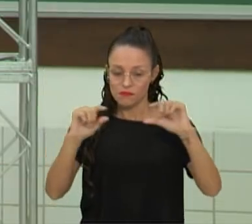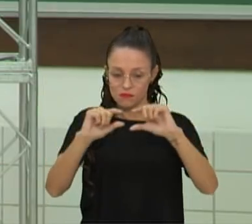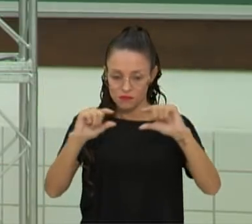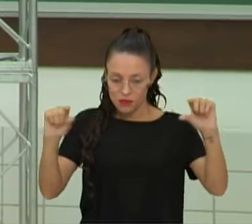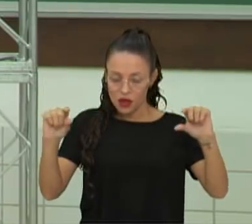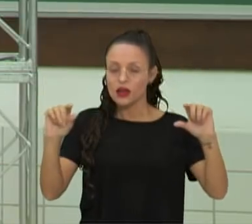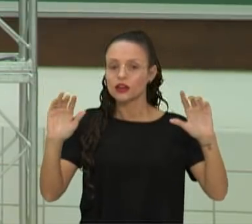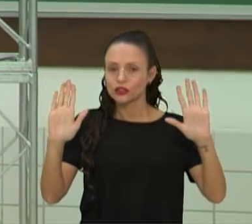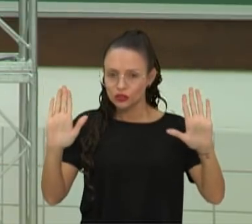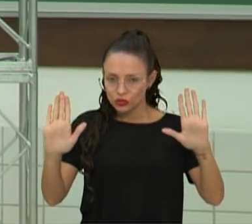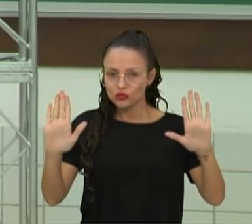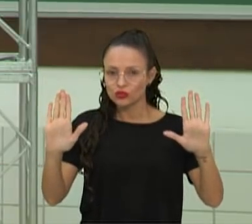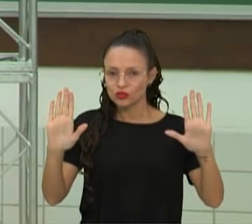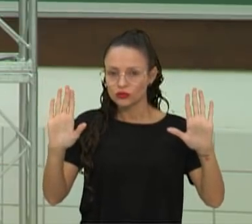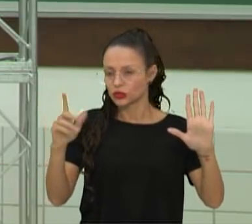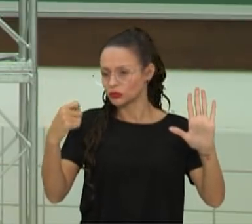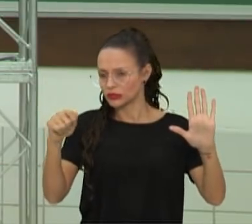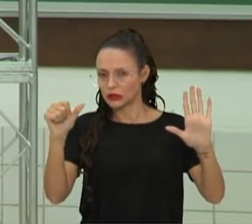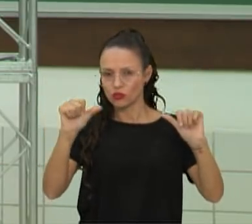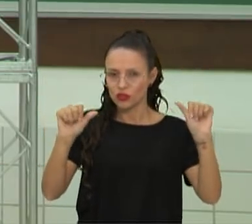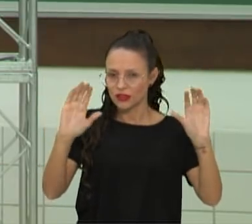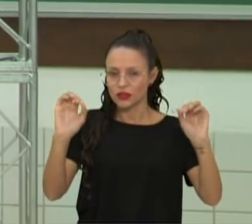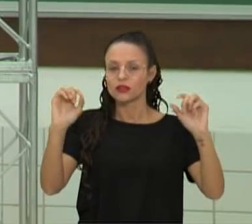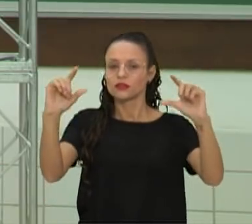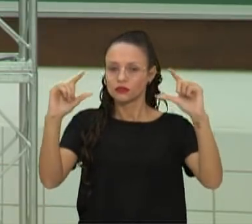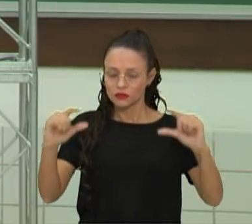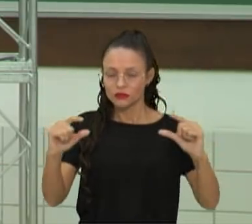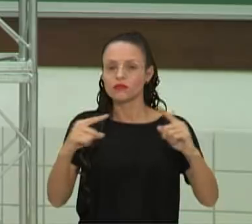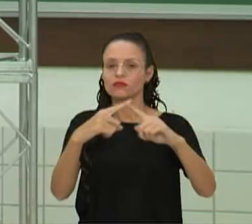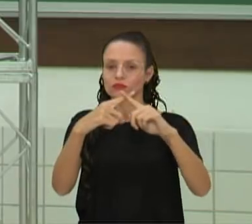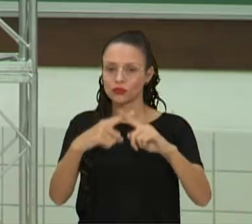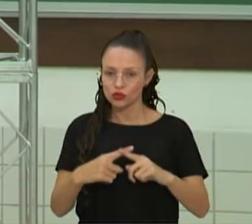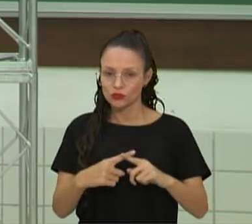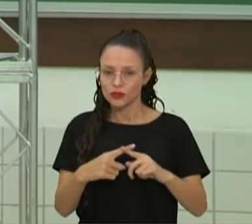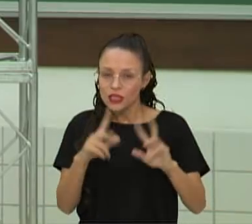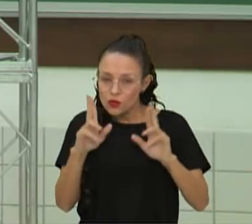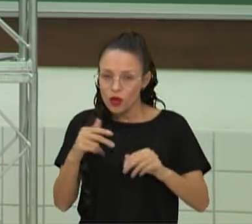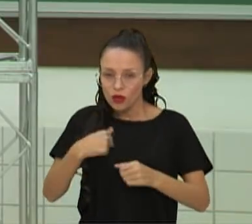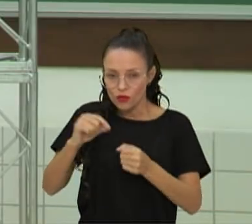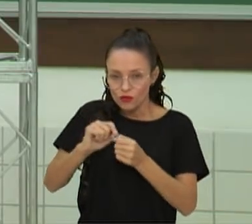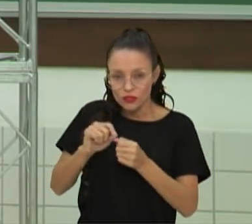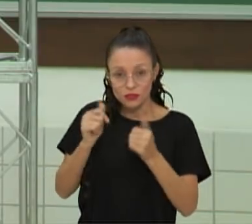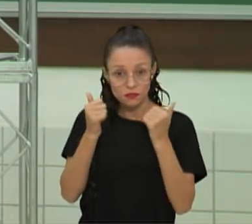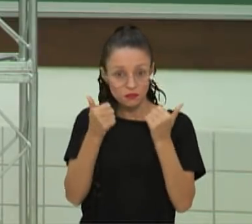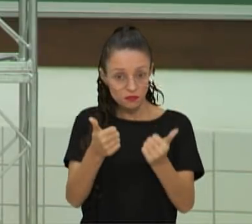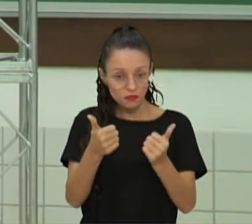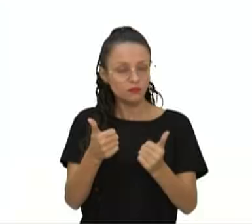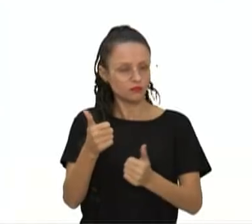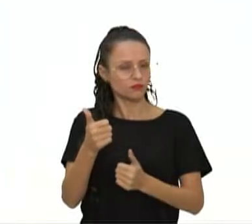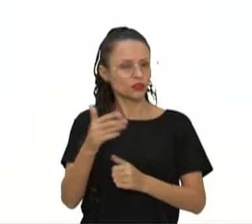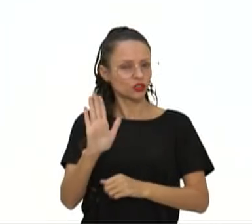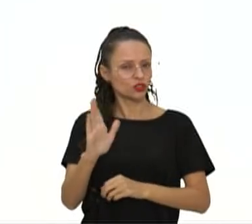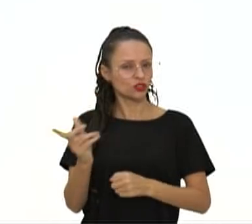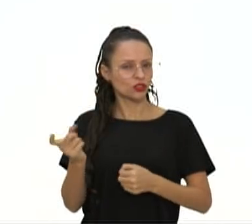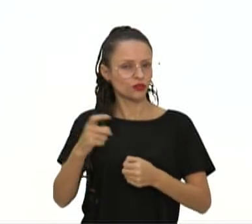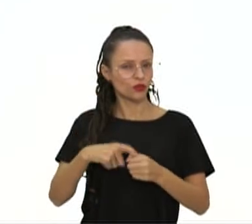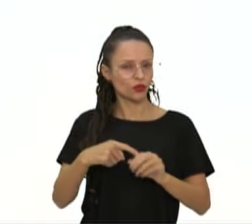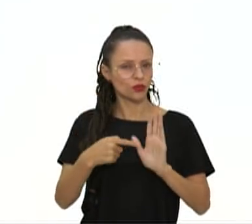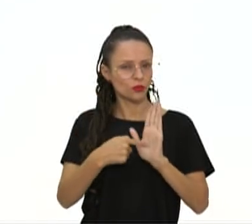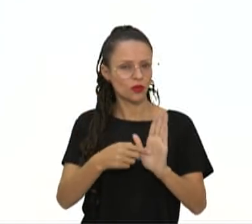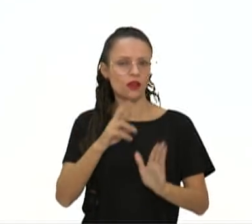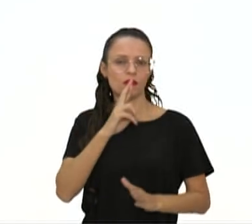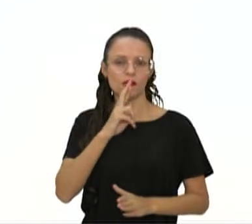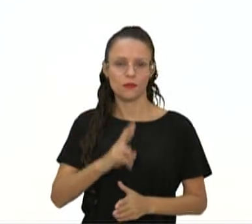mudar sinal nem nada, só repetir e faz a multiplicação usando essas flechinhas como eu fiz, tá bom? E a gente volta com o resultado das outras.